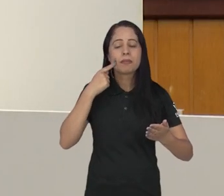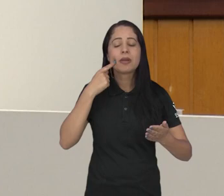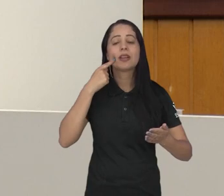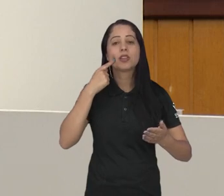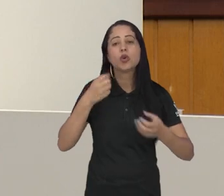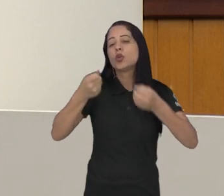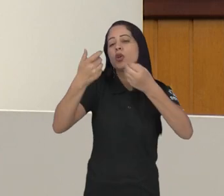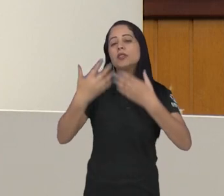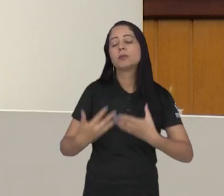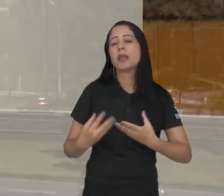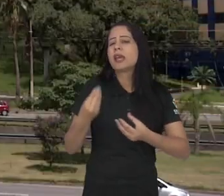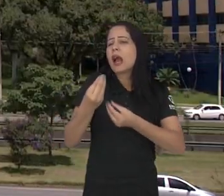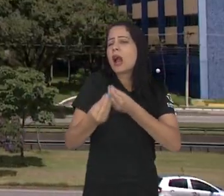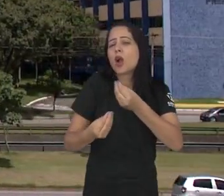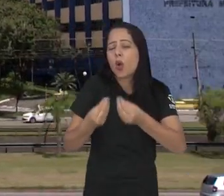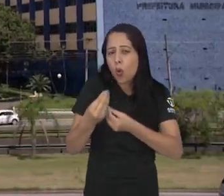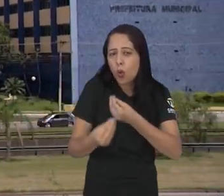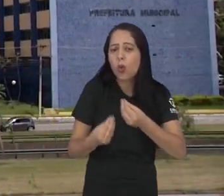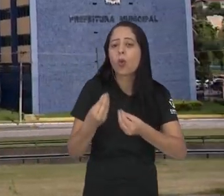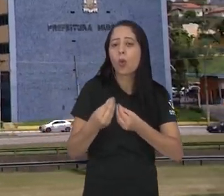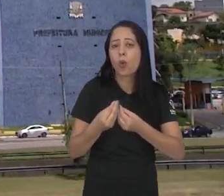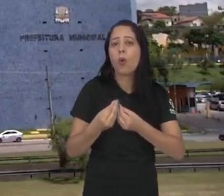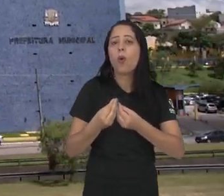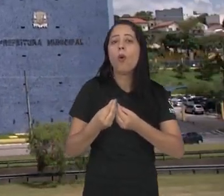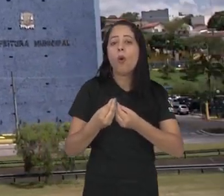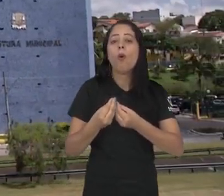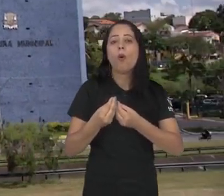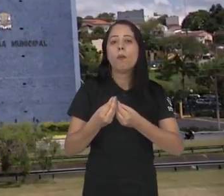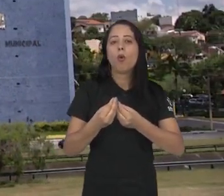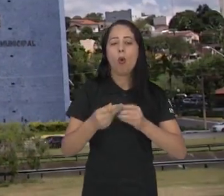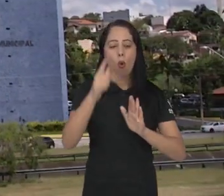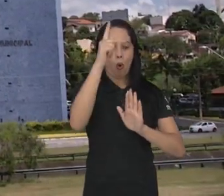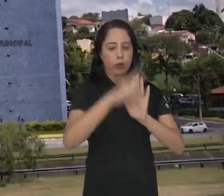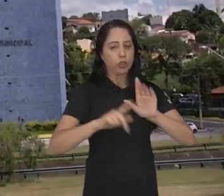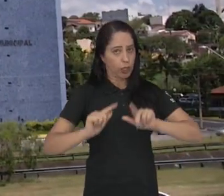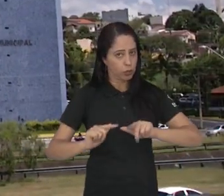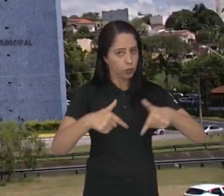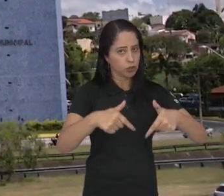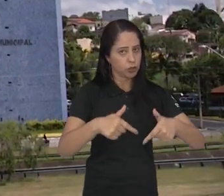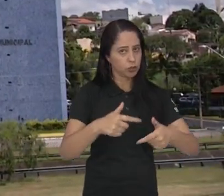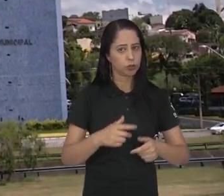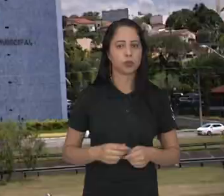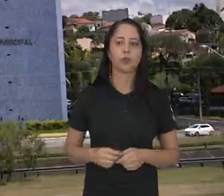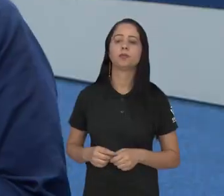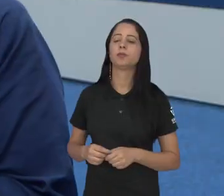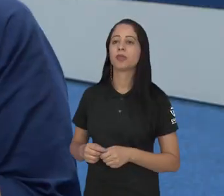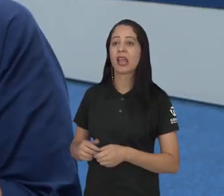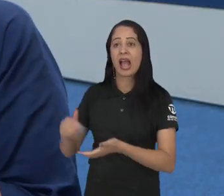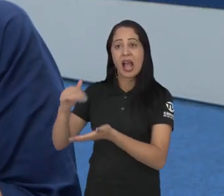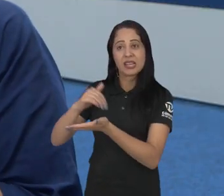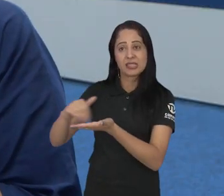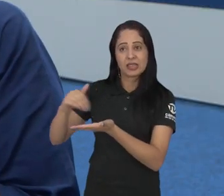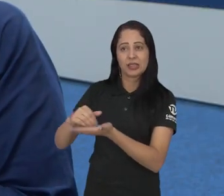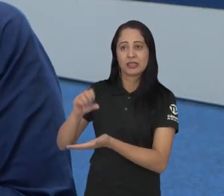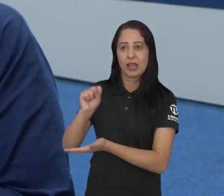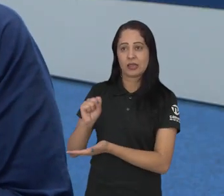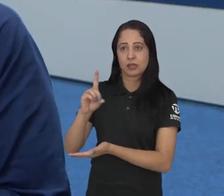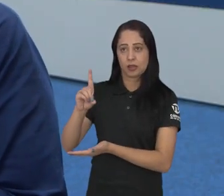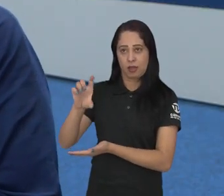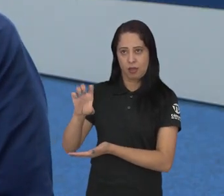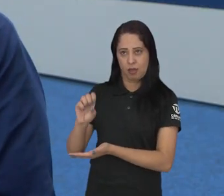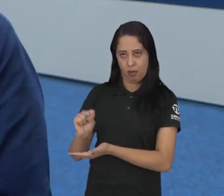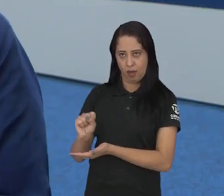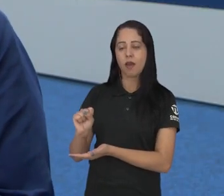Naomi explica de que forma os equipamentos públicos devem trabalhar para colocar um projeto em Ação a secretaria da